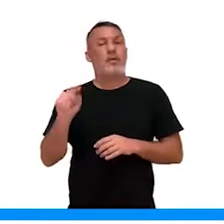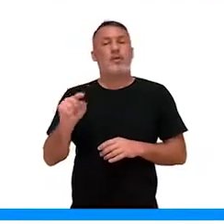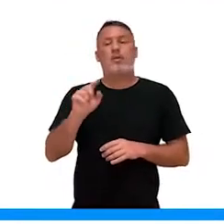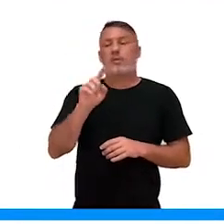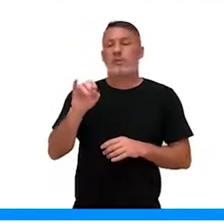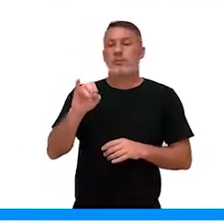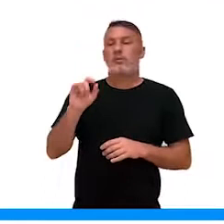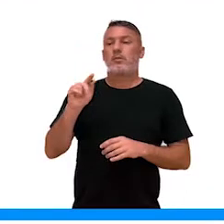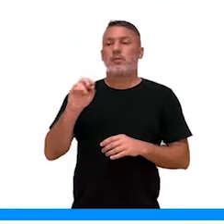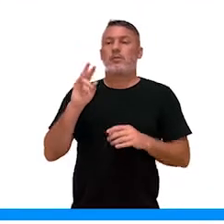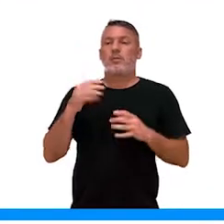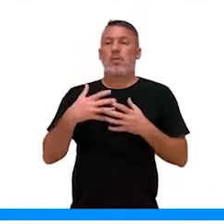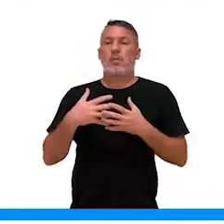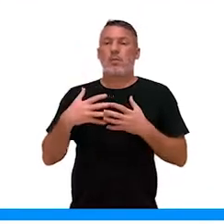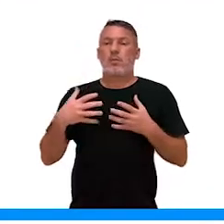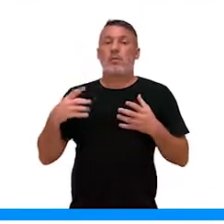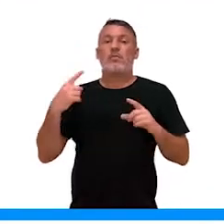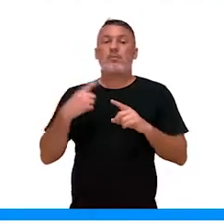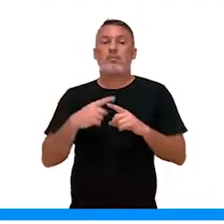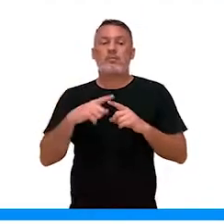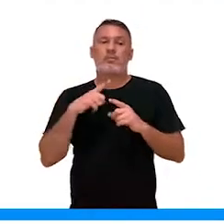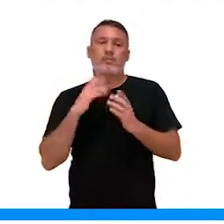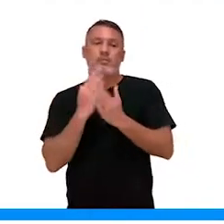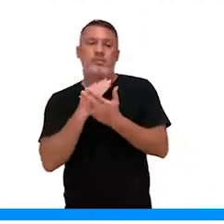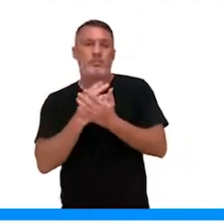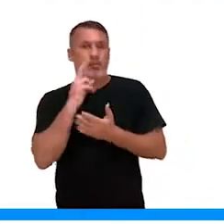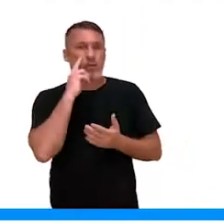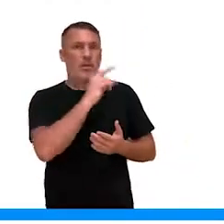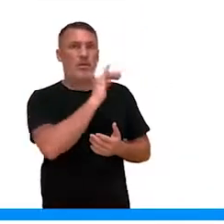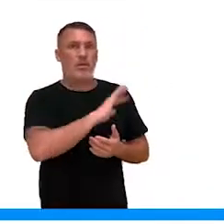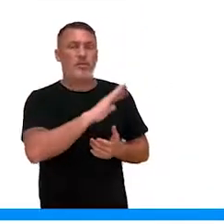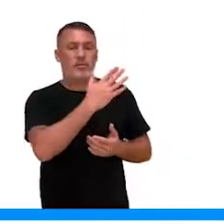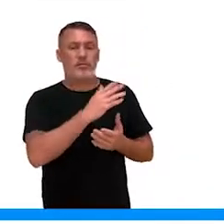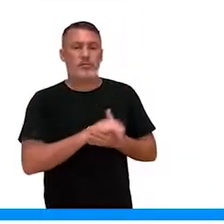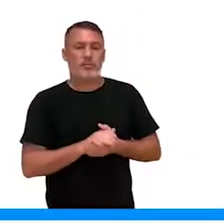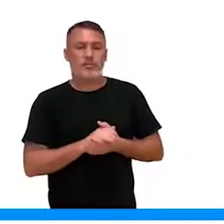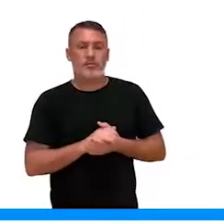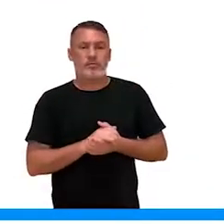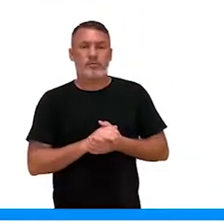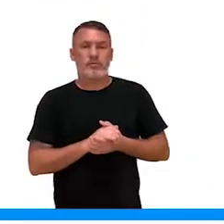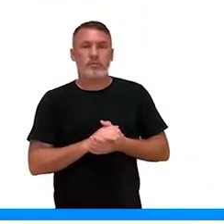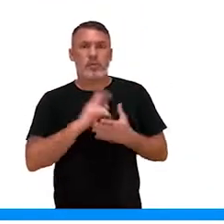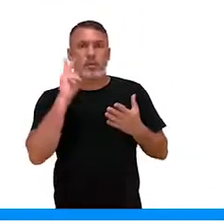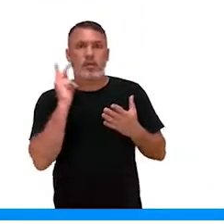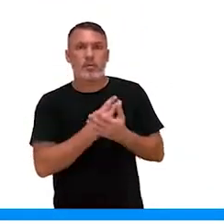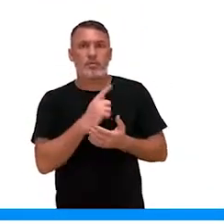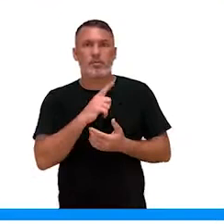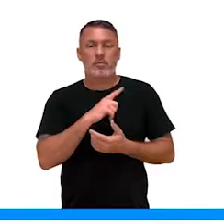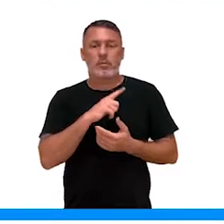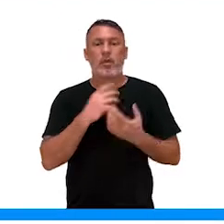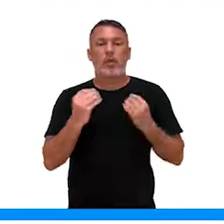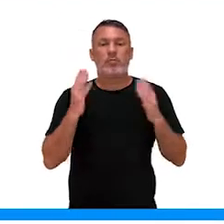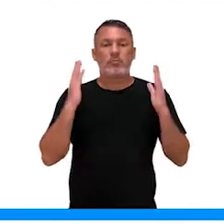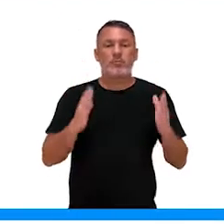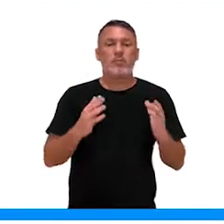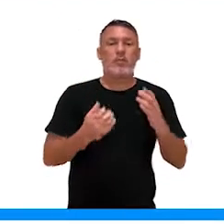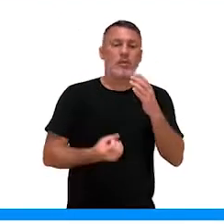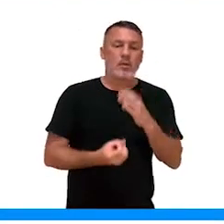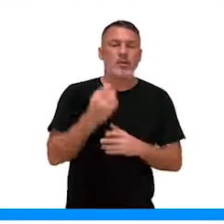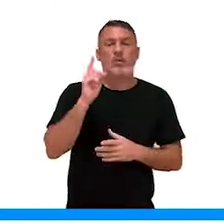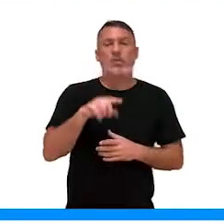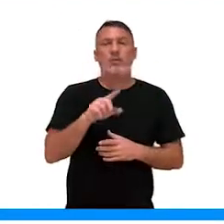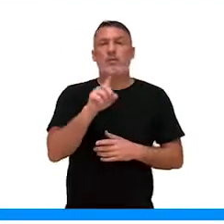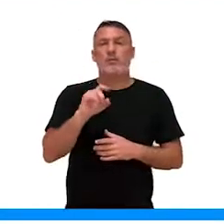zigoto. Esse zigoto, ele vai crescer porque ele vai se dividir. Olhem para a imagem. Aconteceu a